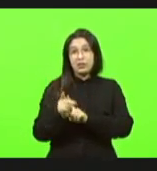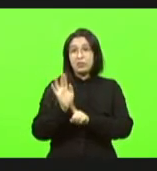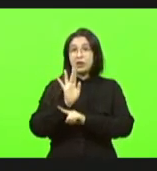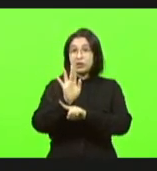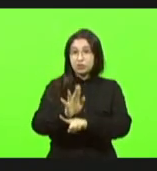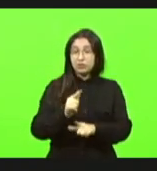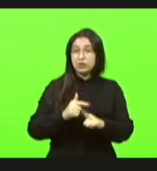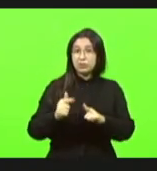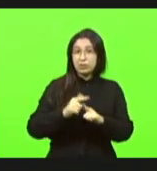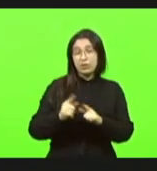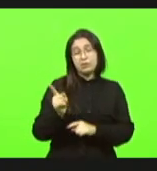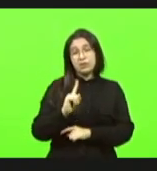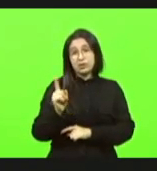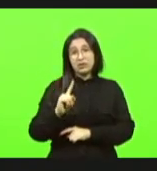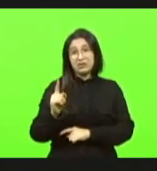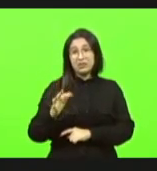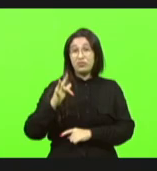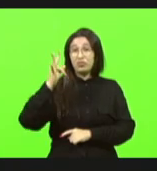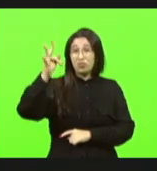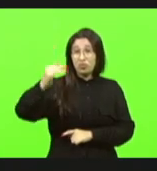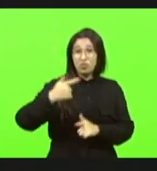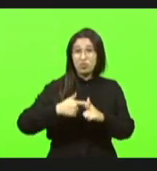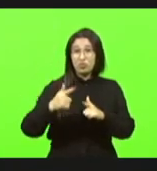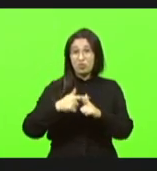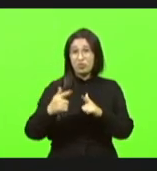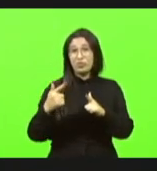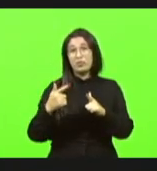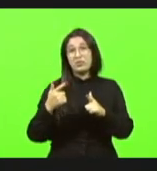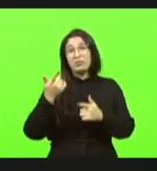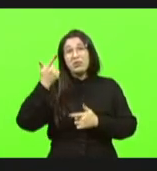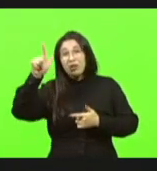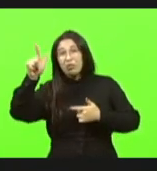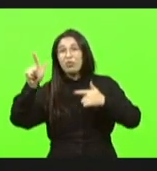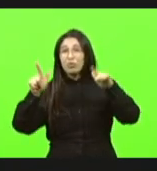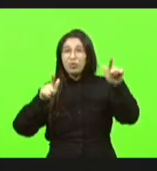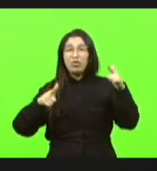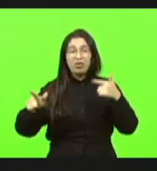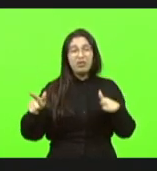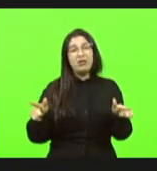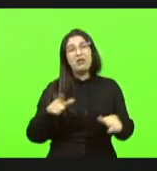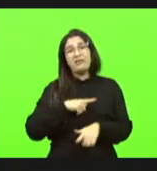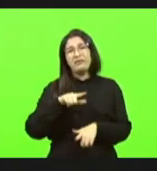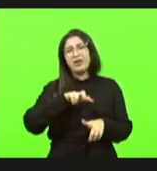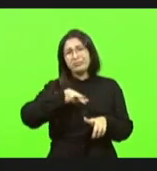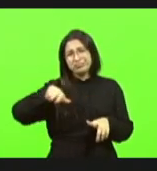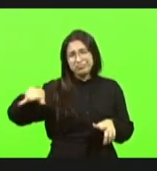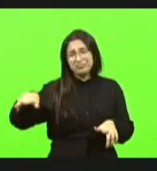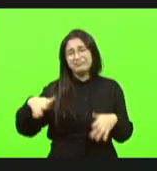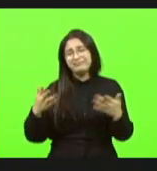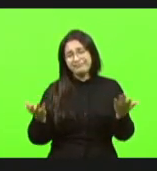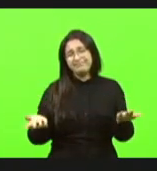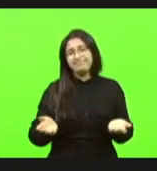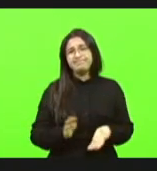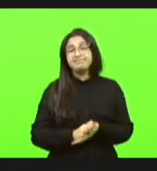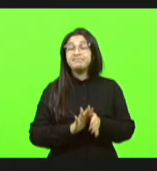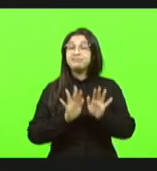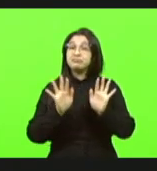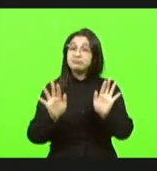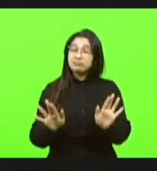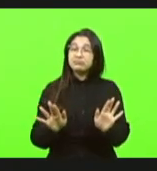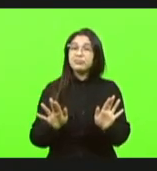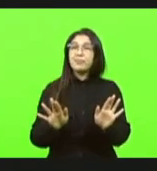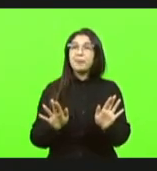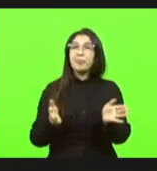problema viram outras o próximo governo lá um abraço absoluta certeza virão outros mas é diferente